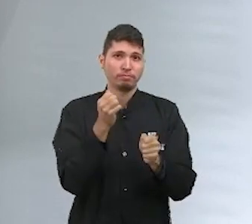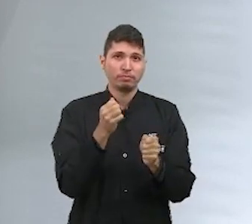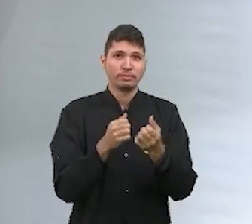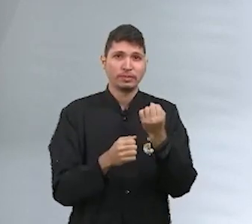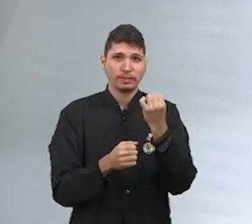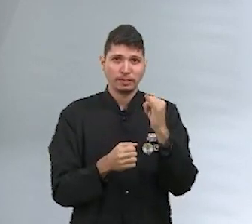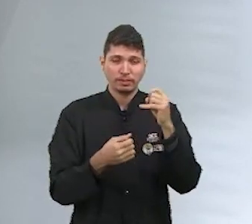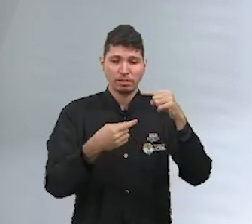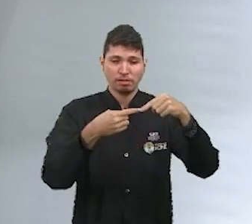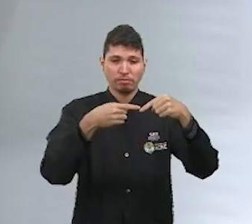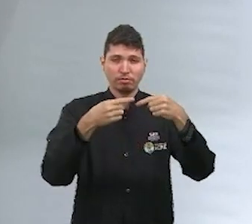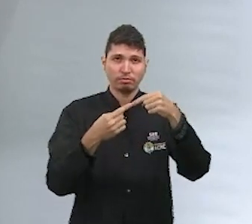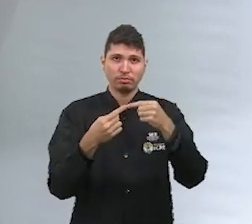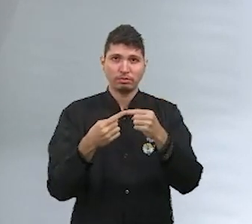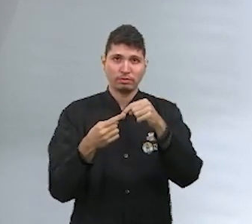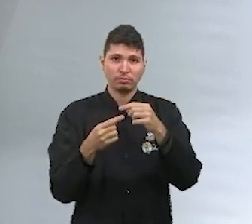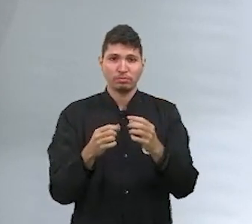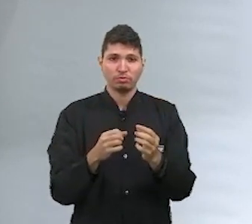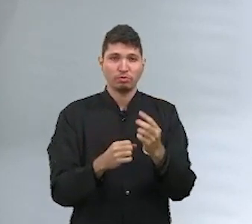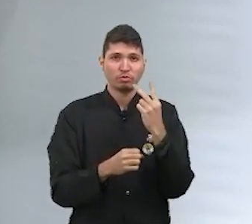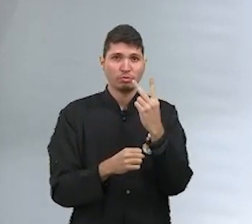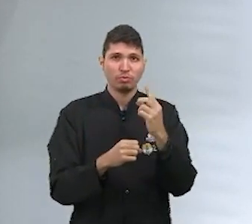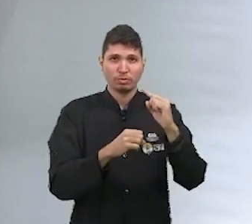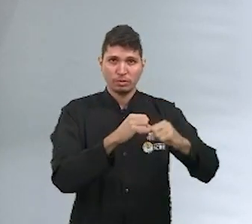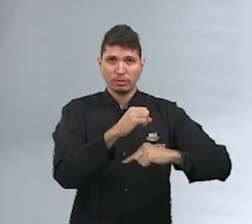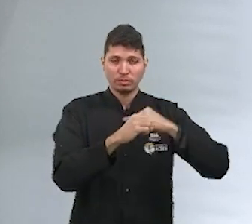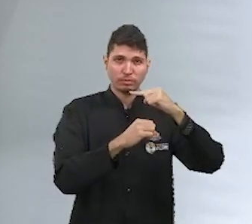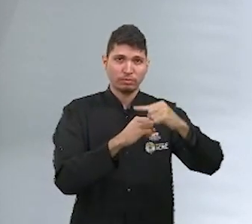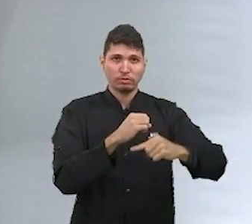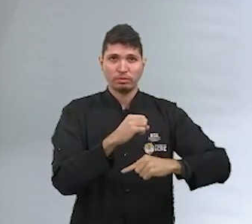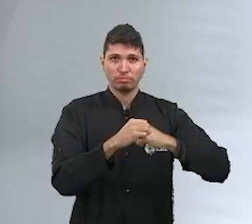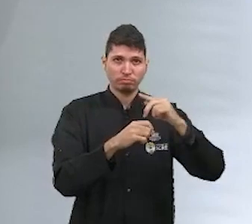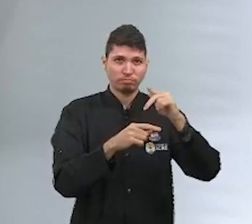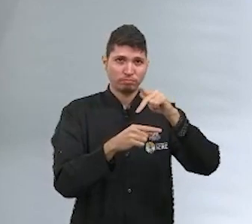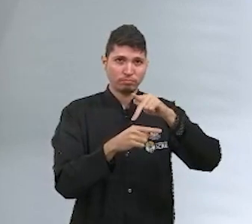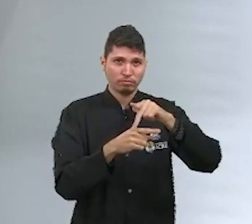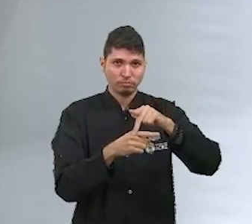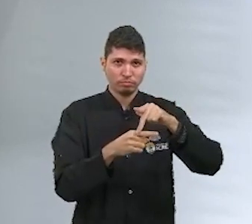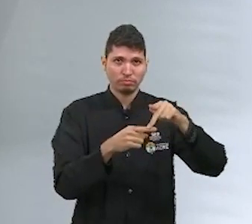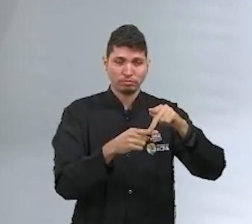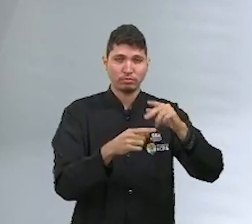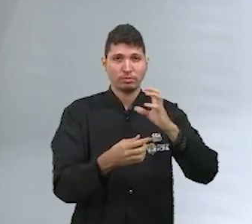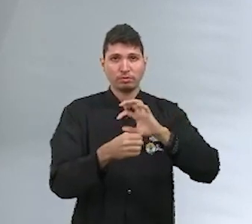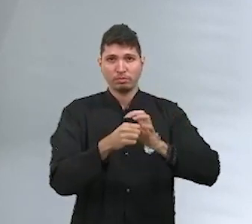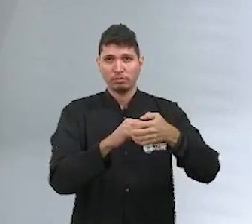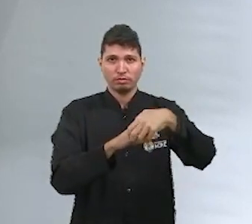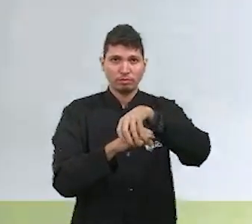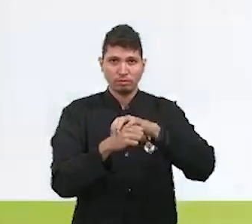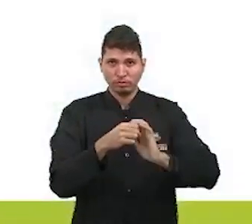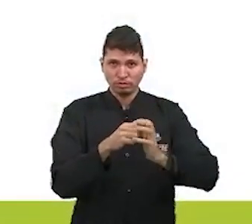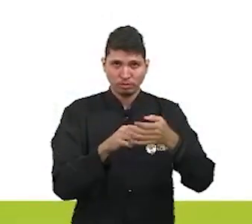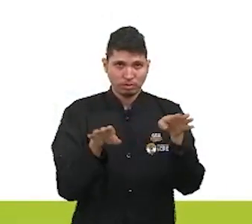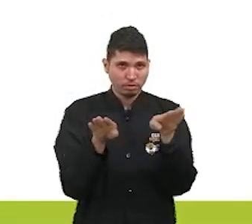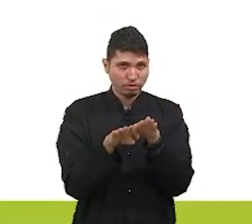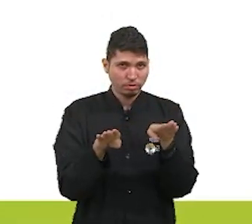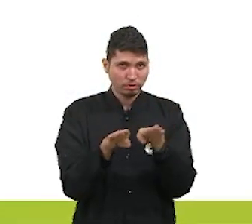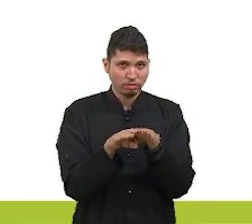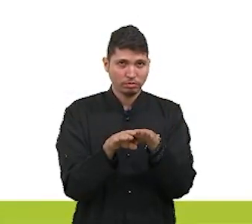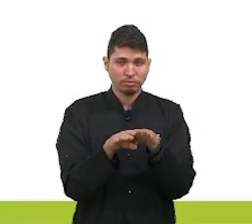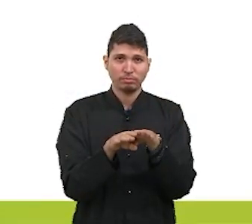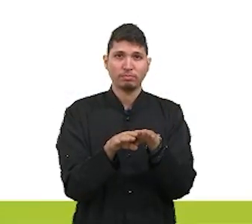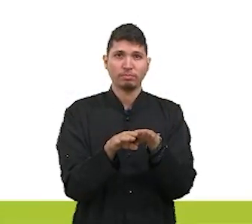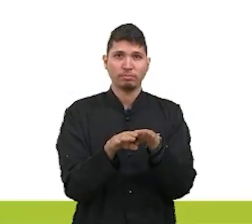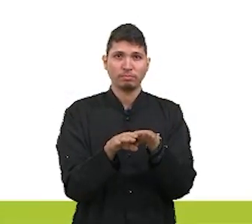a ligação entre 2 átomos é considerada polar, a molécula também vai ser